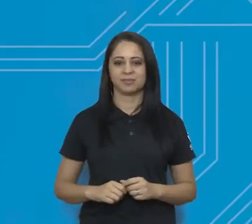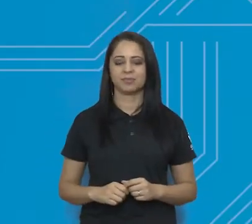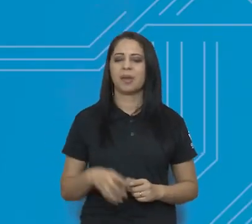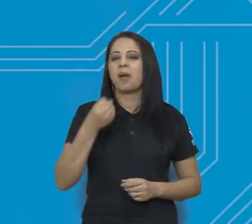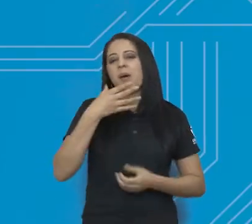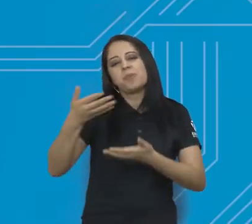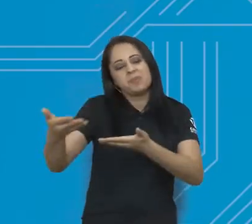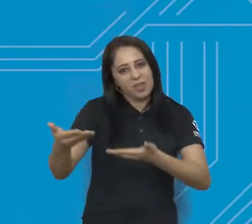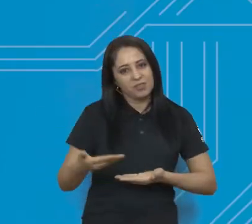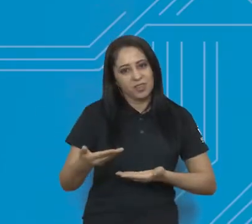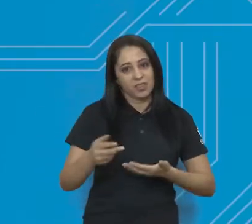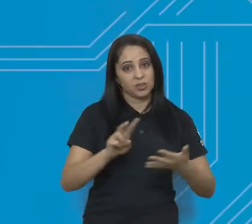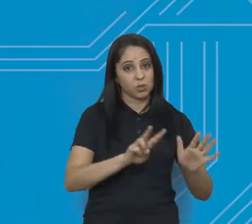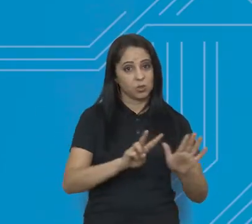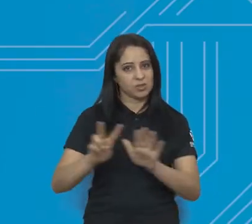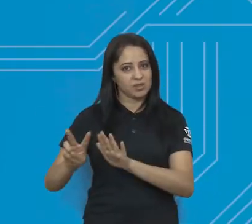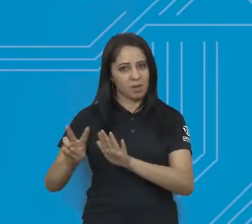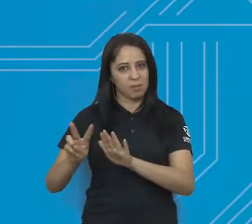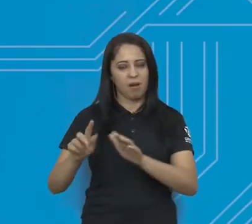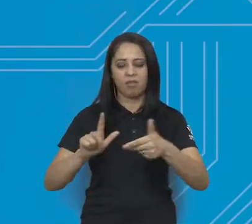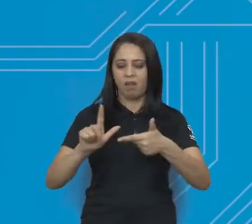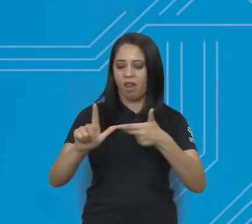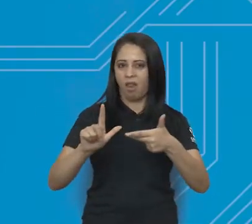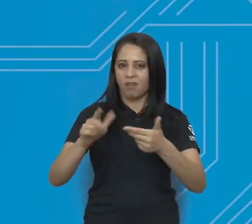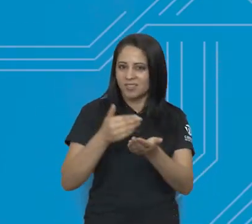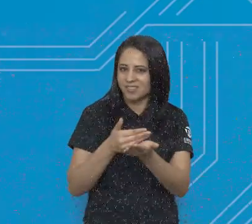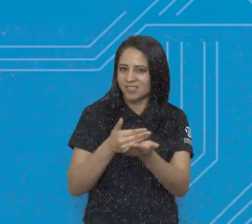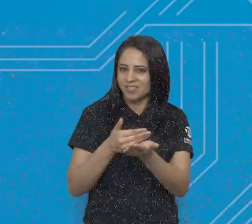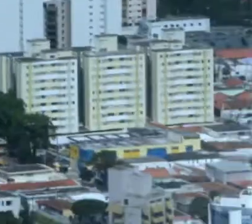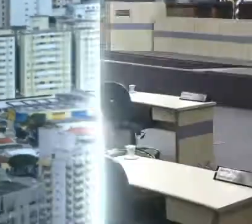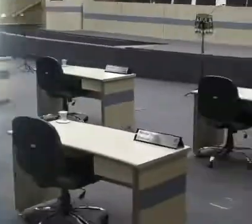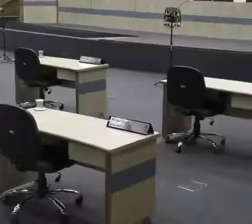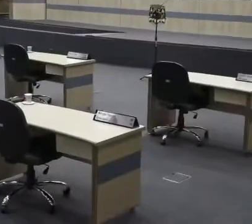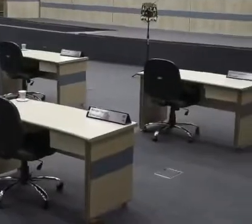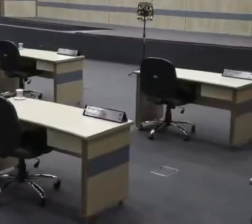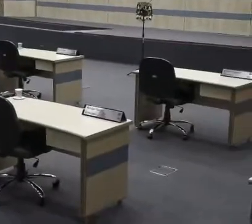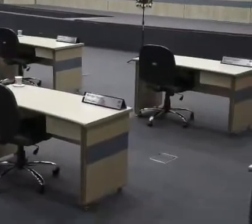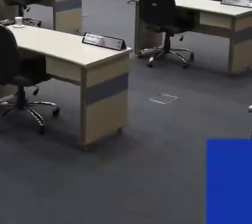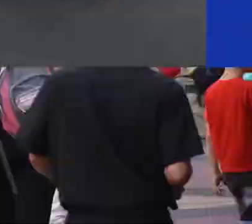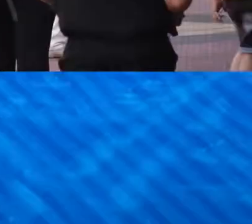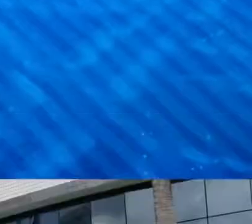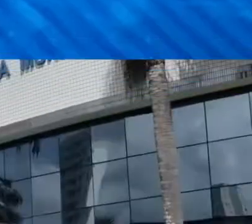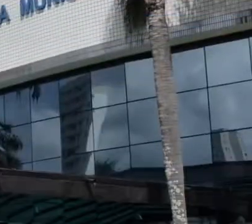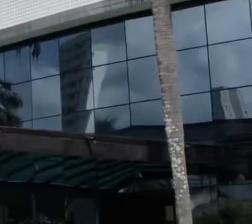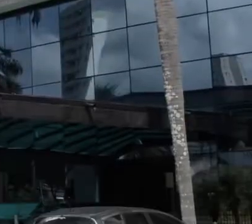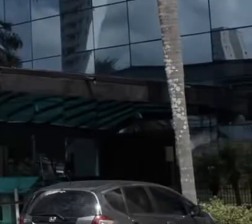Seja muito bem-vindo! O Semana Legislativa está no ar.